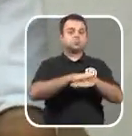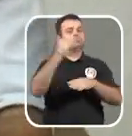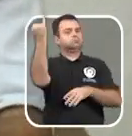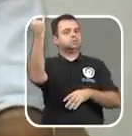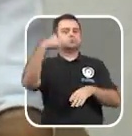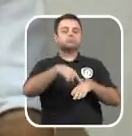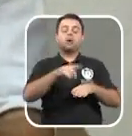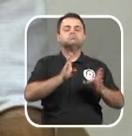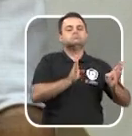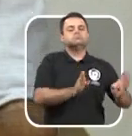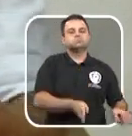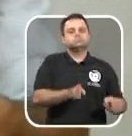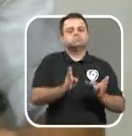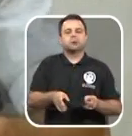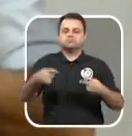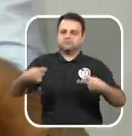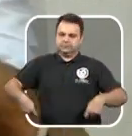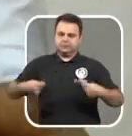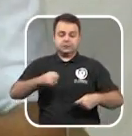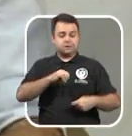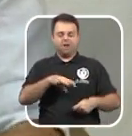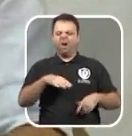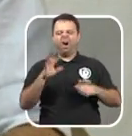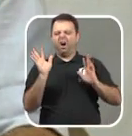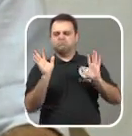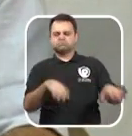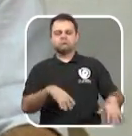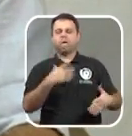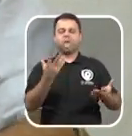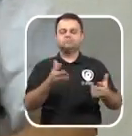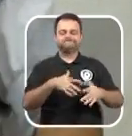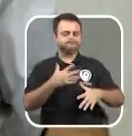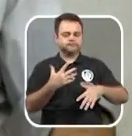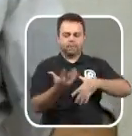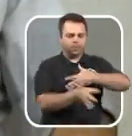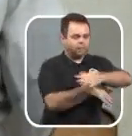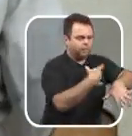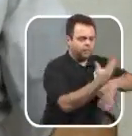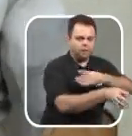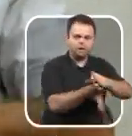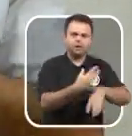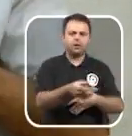de uma maneira organizada, porque senão você compromete todo o resto